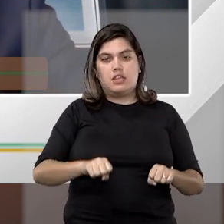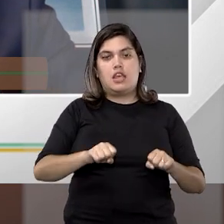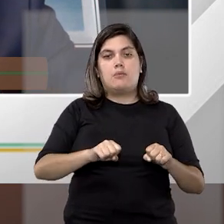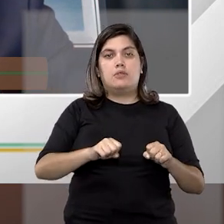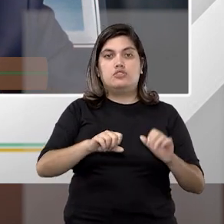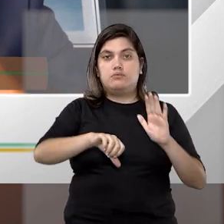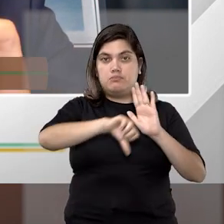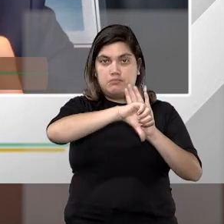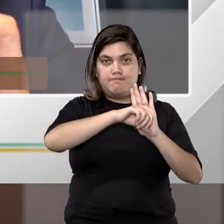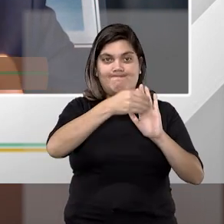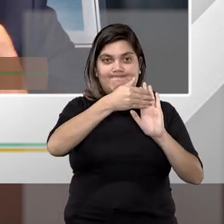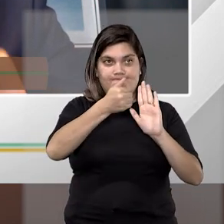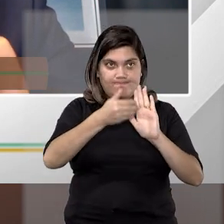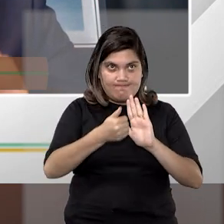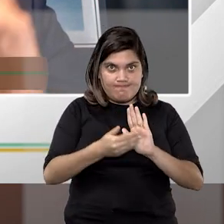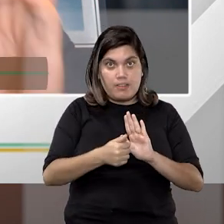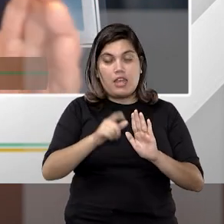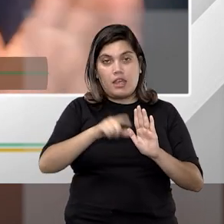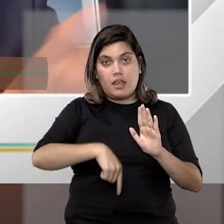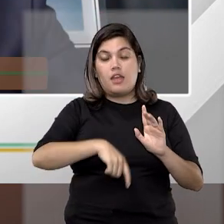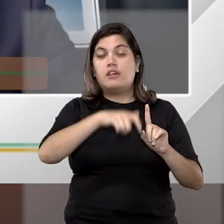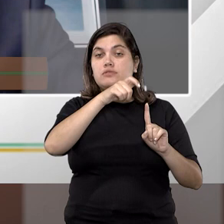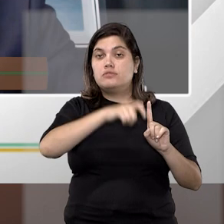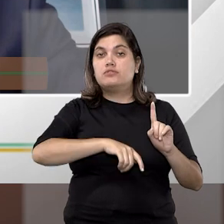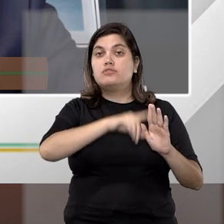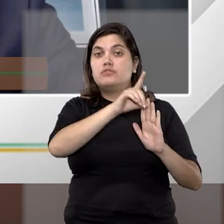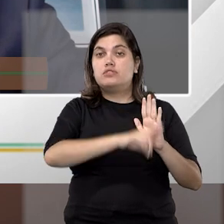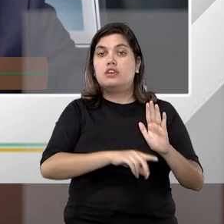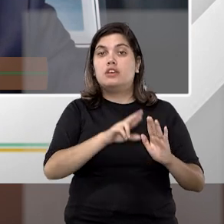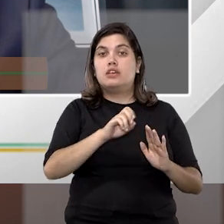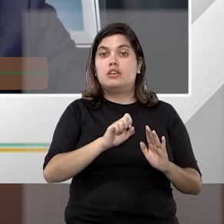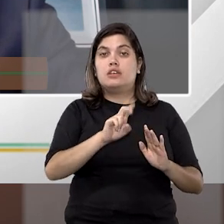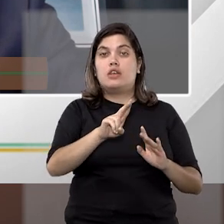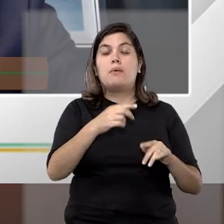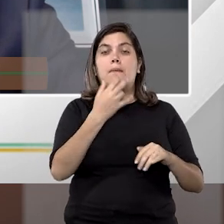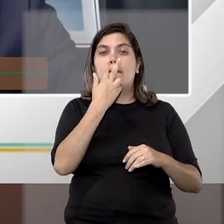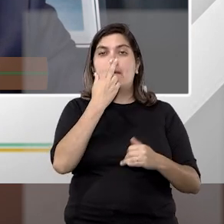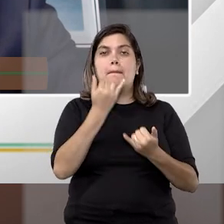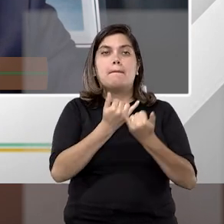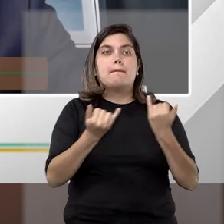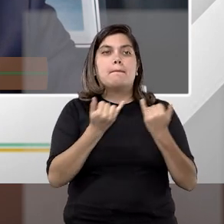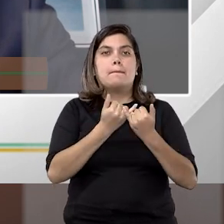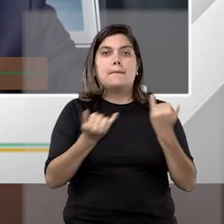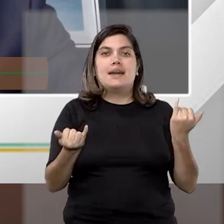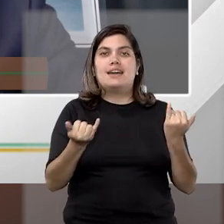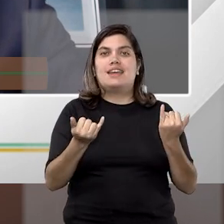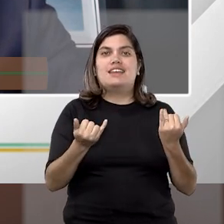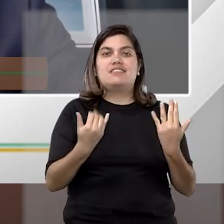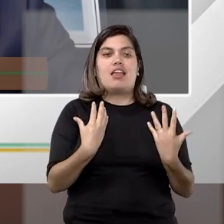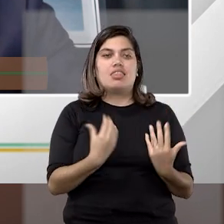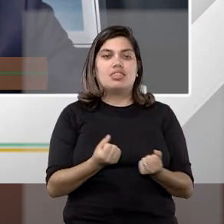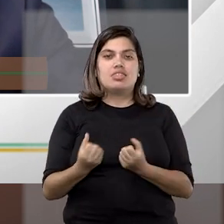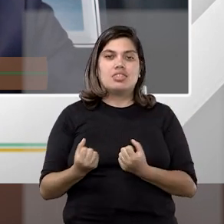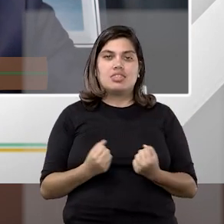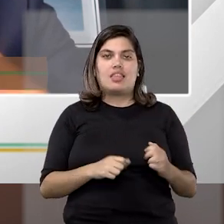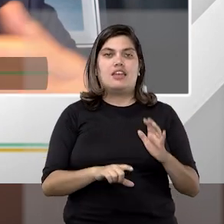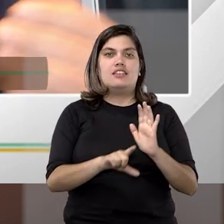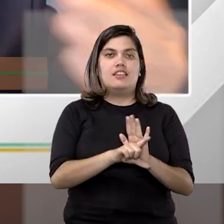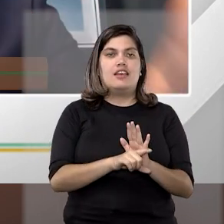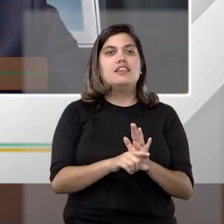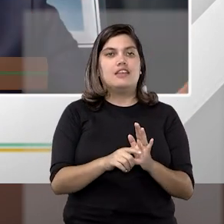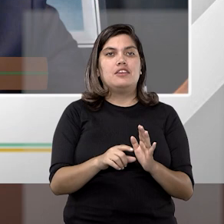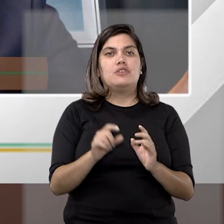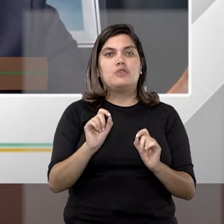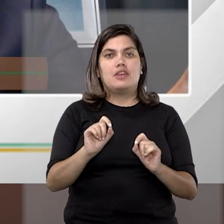despenalizadores Jackson direito subjetivo público do Real haveria como se fosse uma complacência da